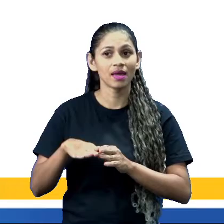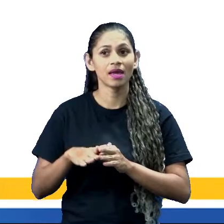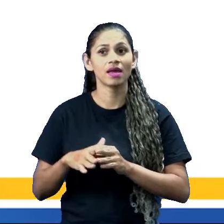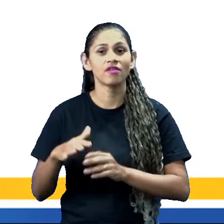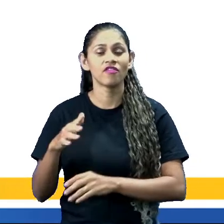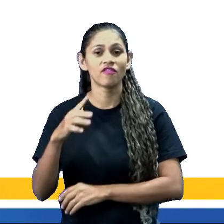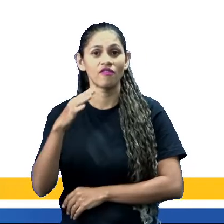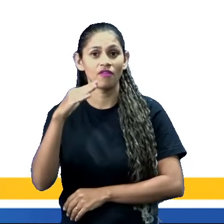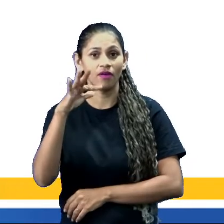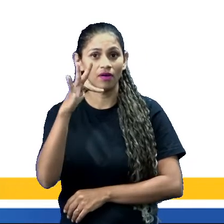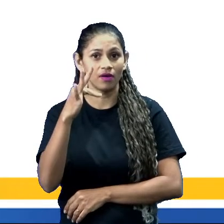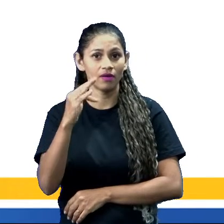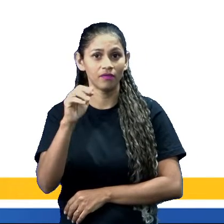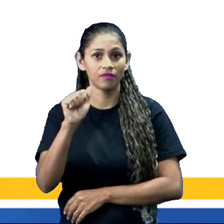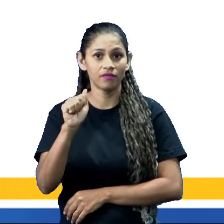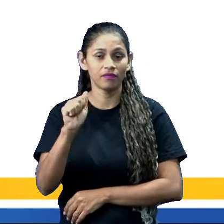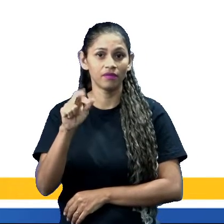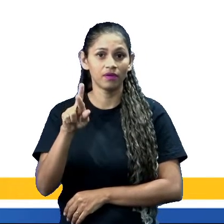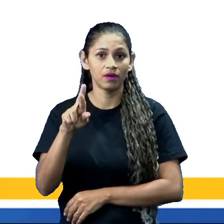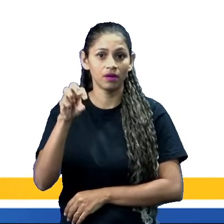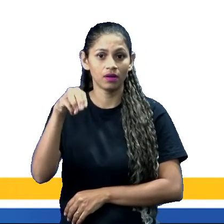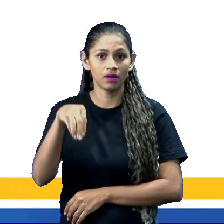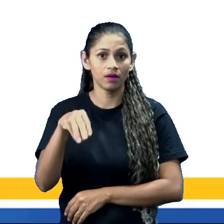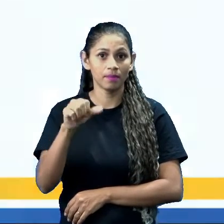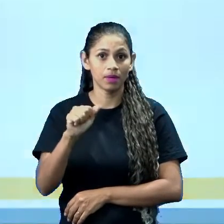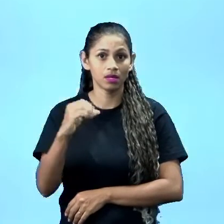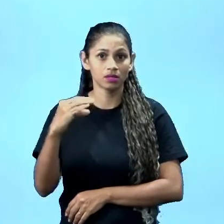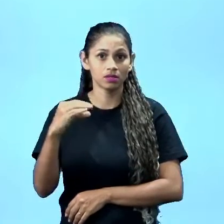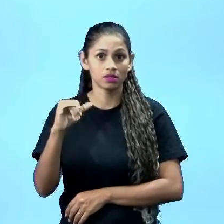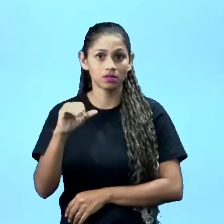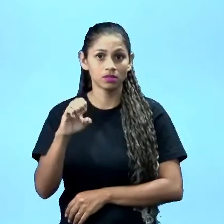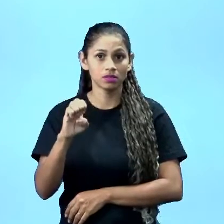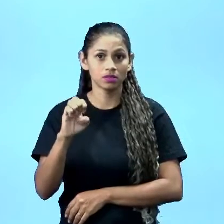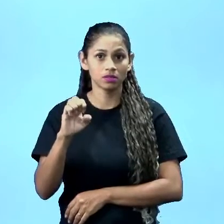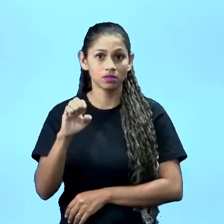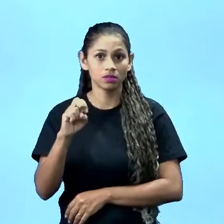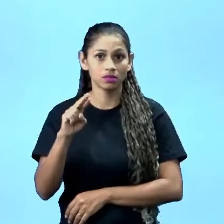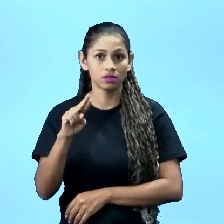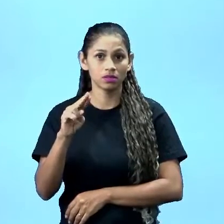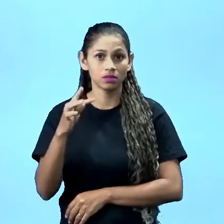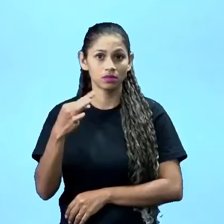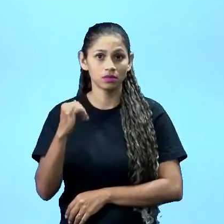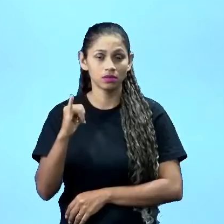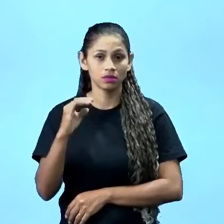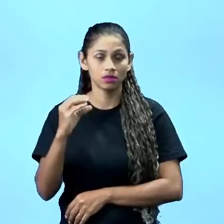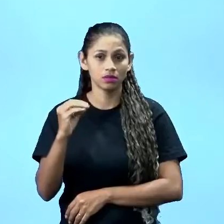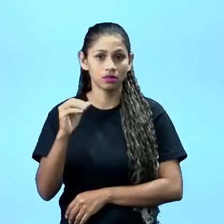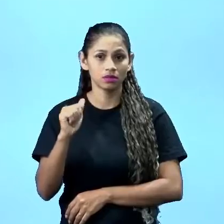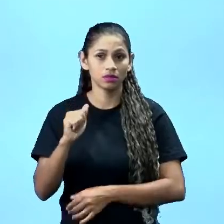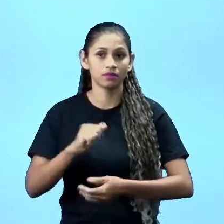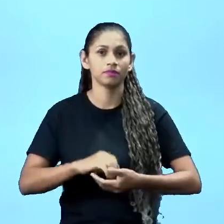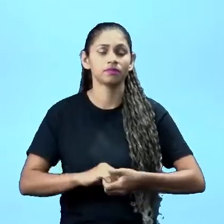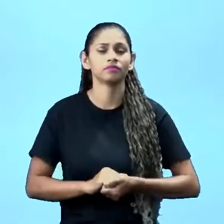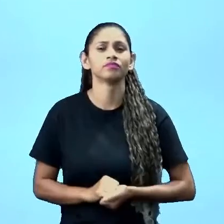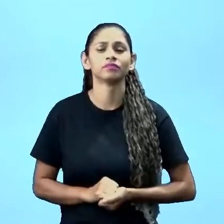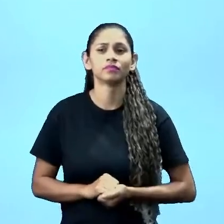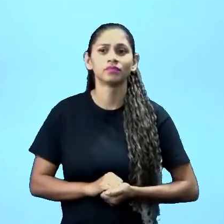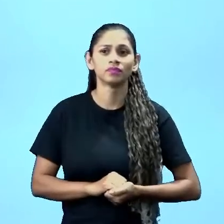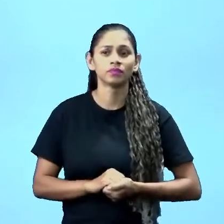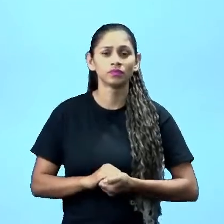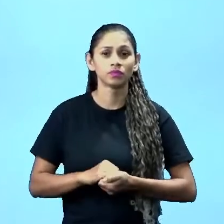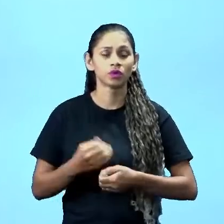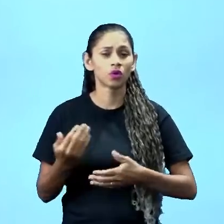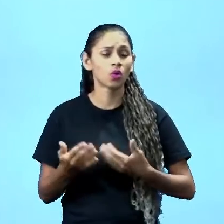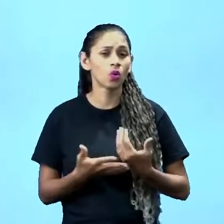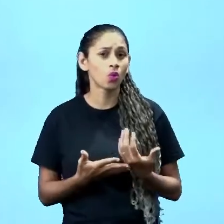da nutrição parenteral. O que é a nutrição parenteral? A nutrição parenteral a gente é feita quando o paciente, né, ele está ali e por